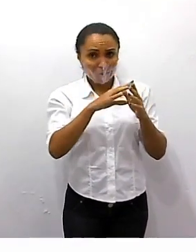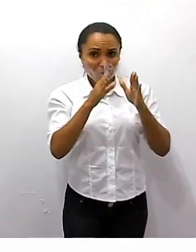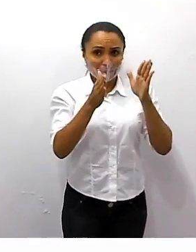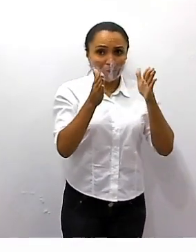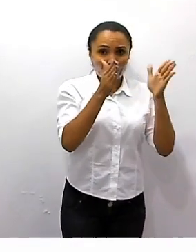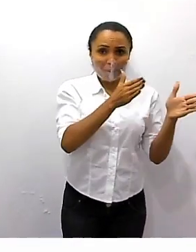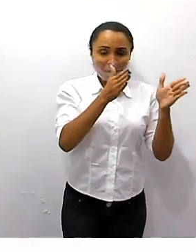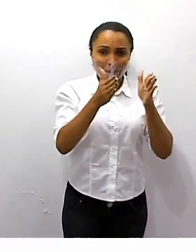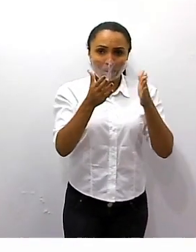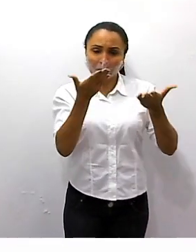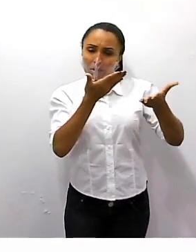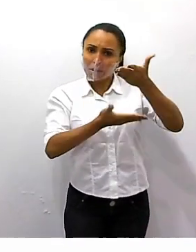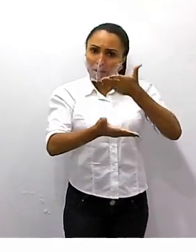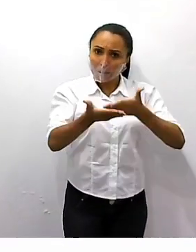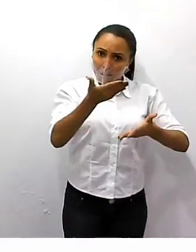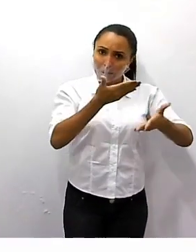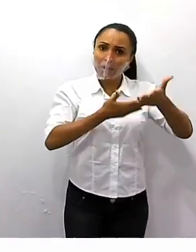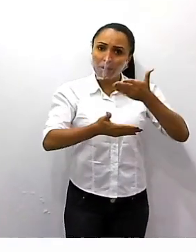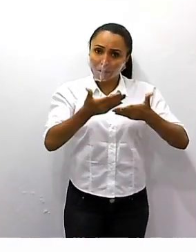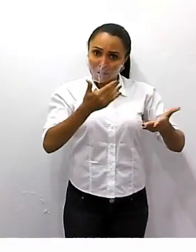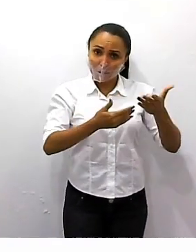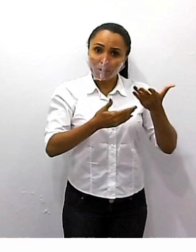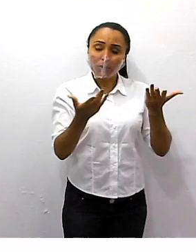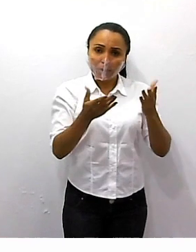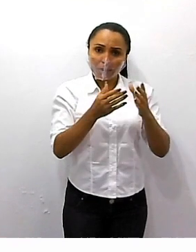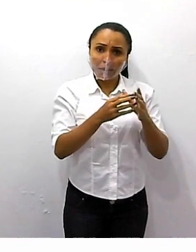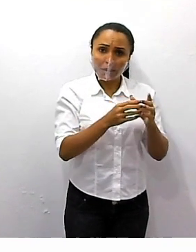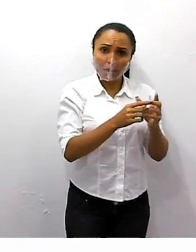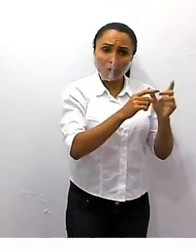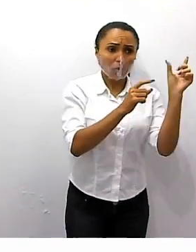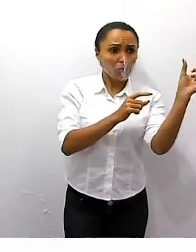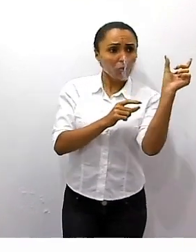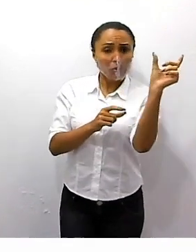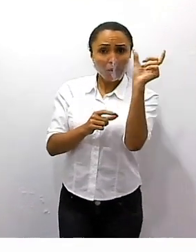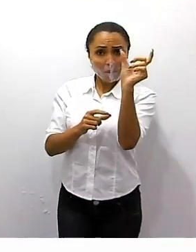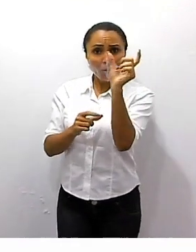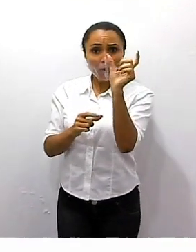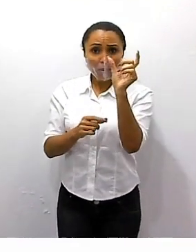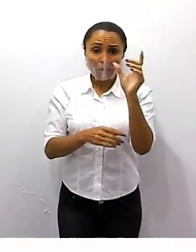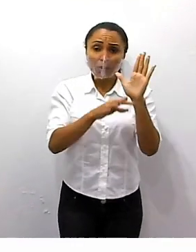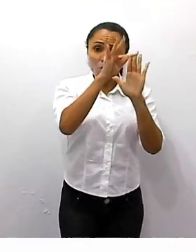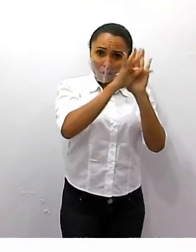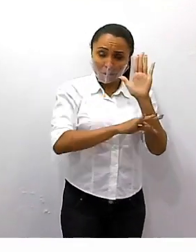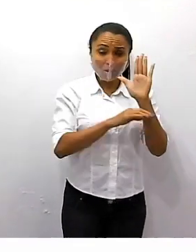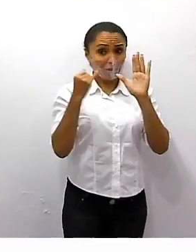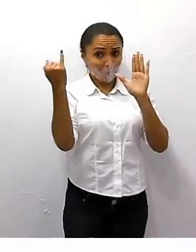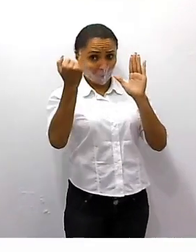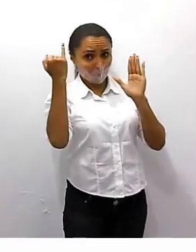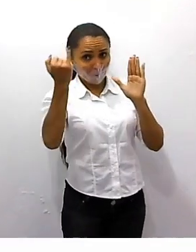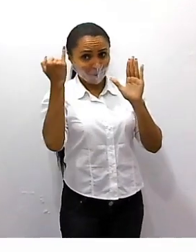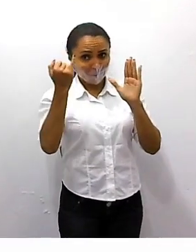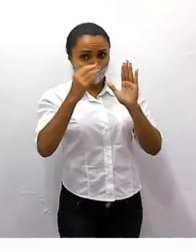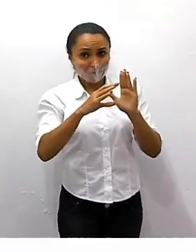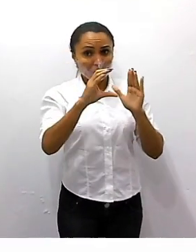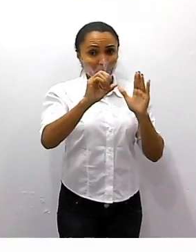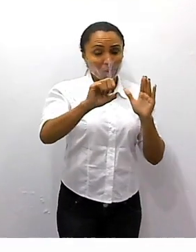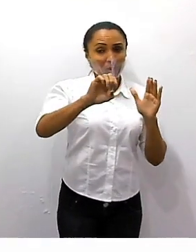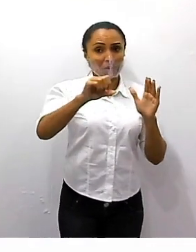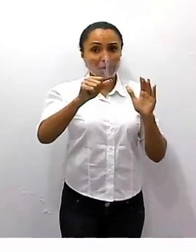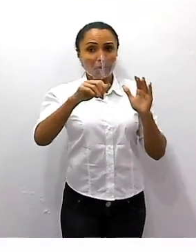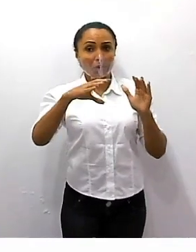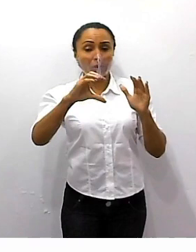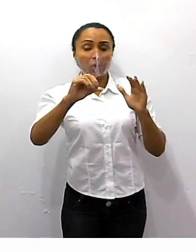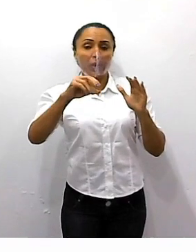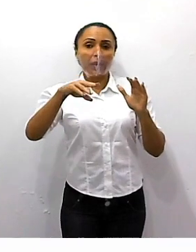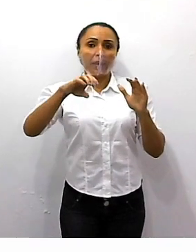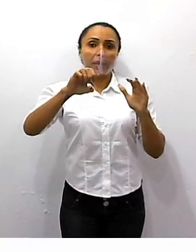de articulação, de relação dos termos, né, dentro de um texto, isso é importantíssimo, né? Coesão e coerência, não é?